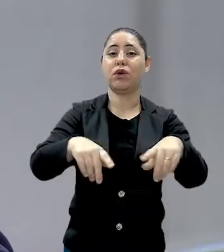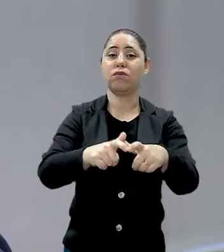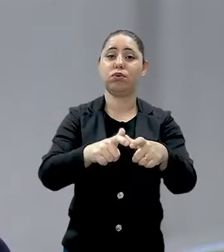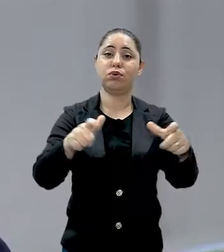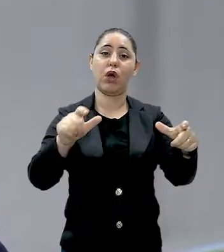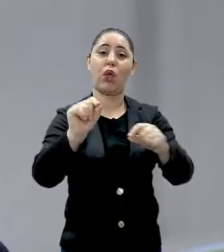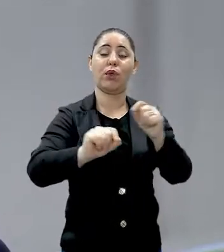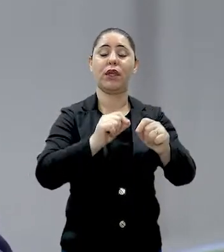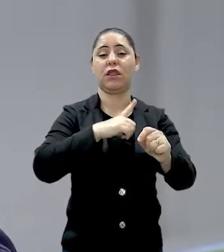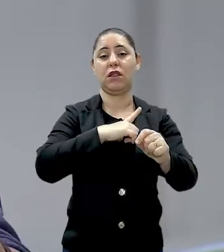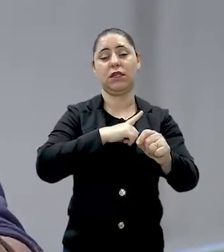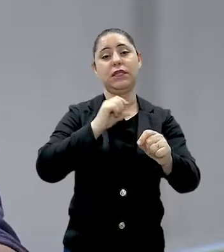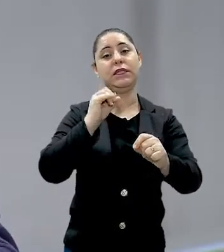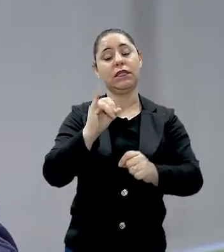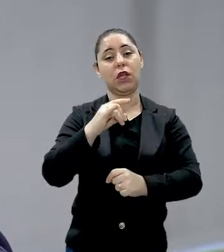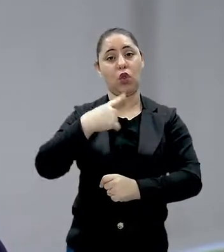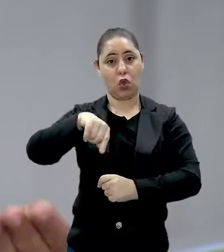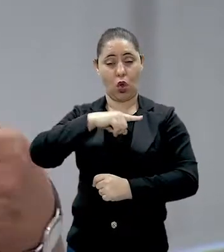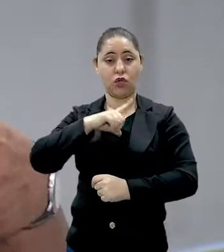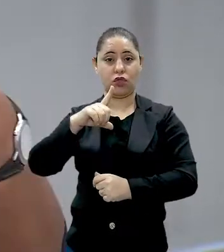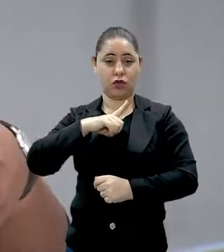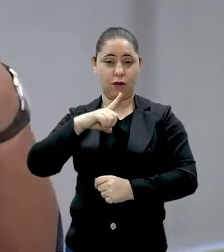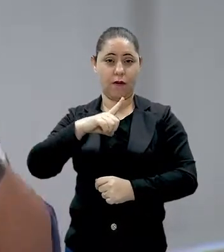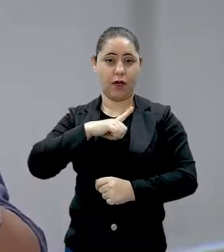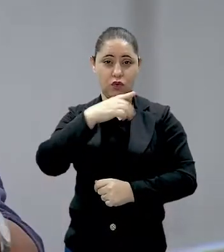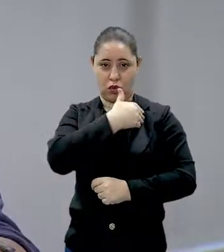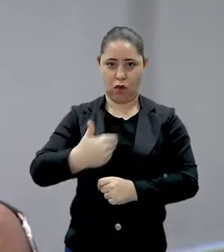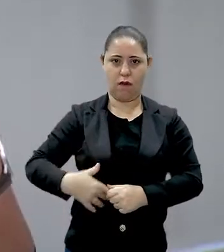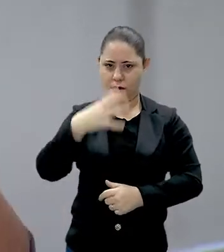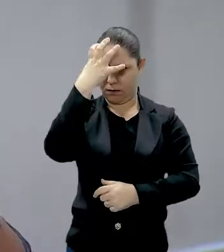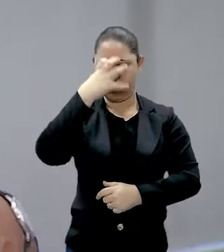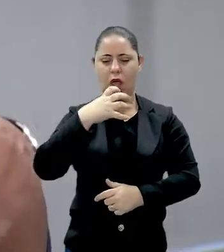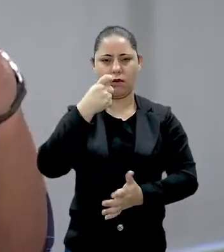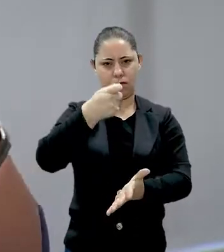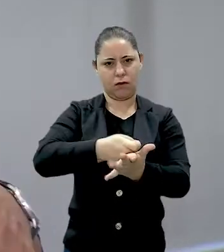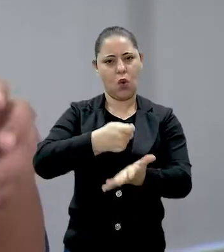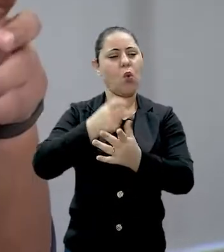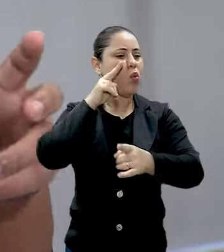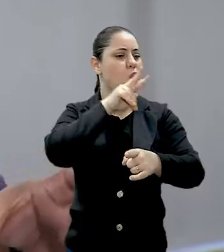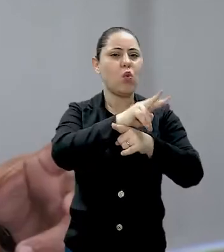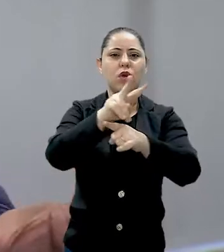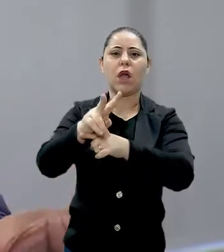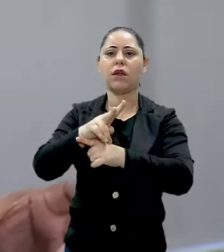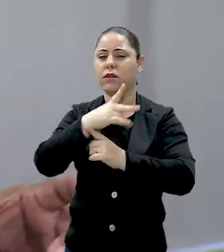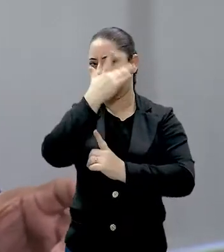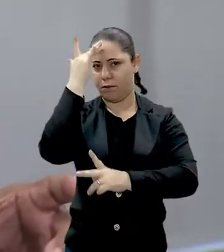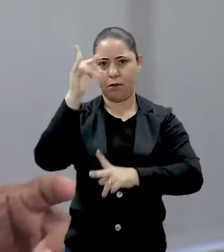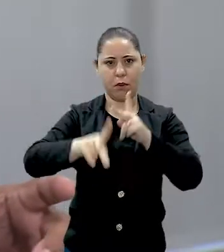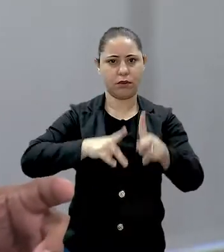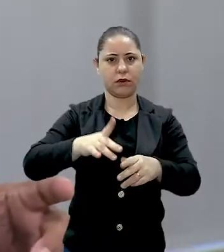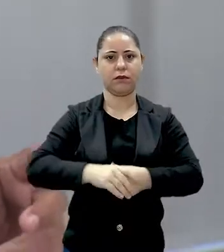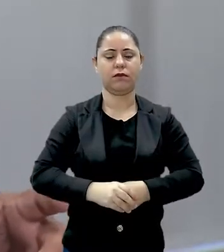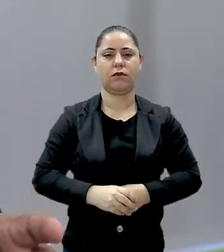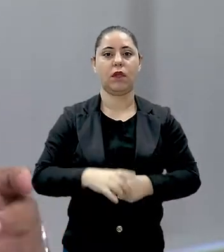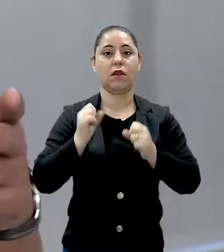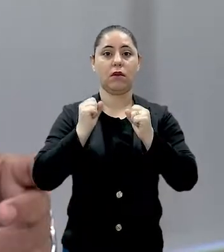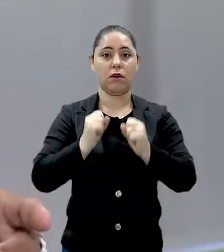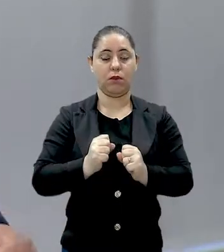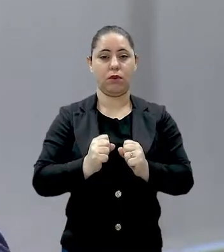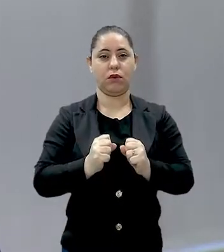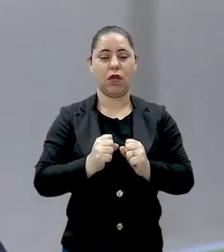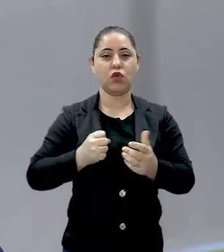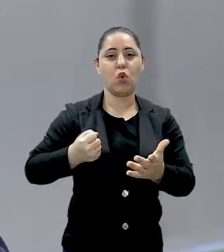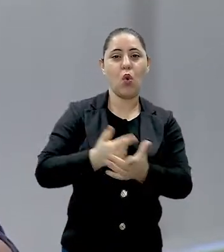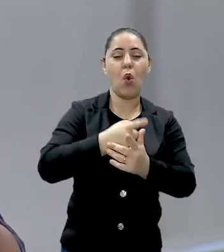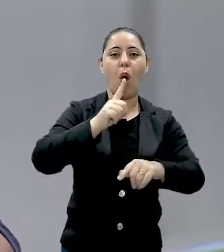muito maiores, na verdade, do que ela teria normalmente se nós tivéssemos aqui um governo sério que cuidasse das pessoas, né, que